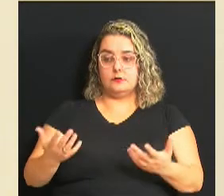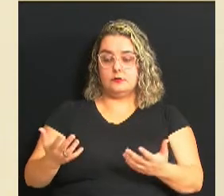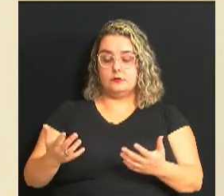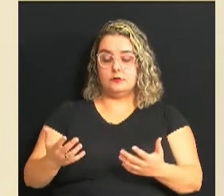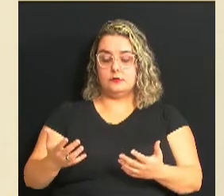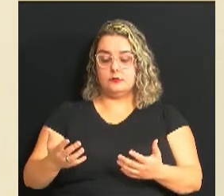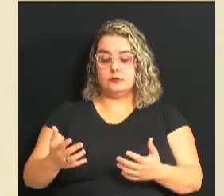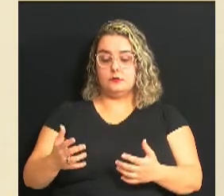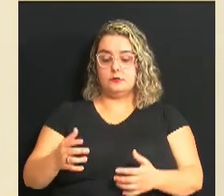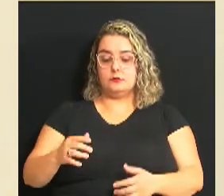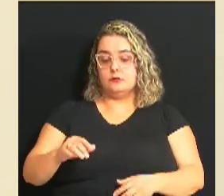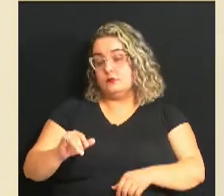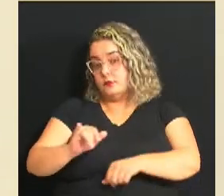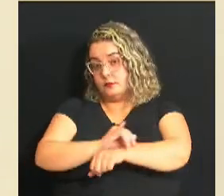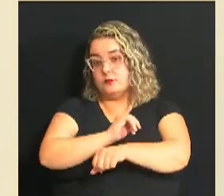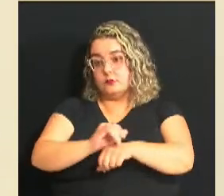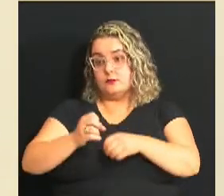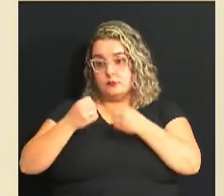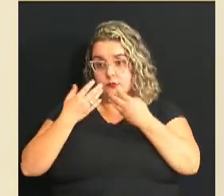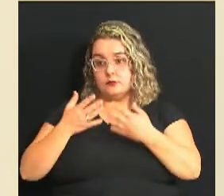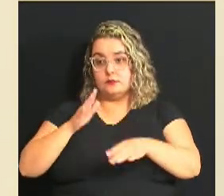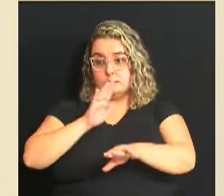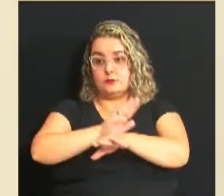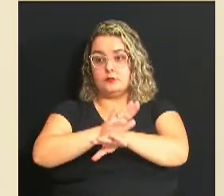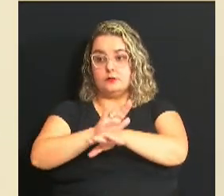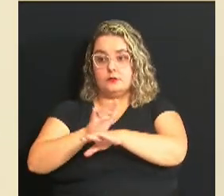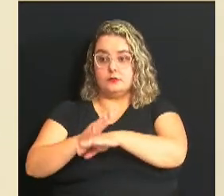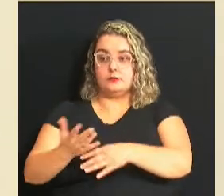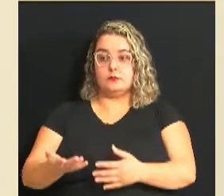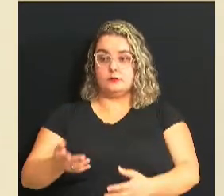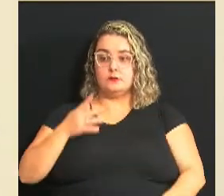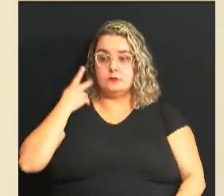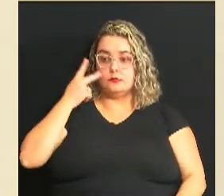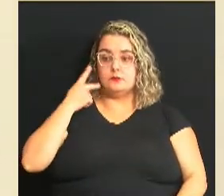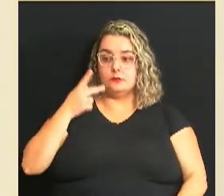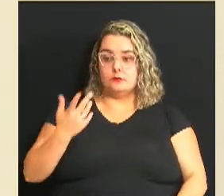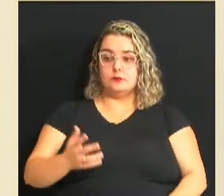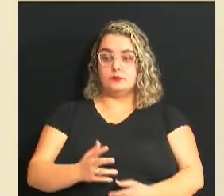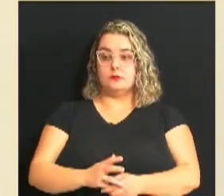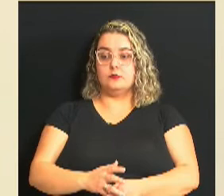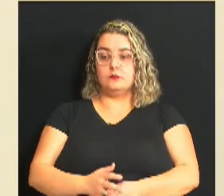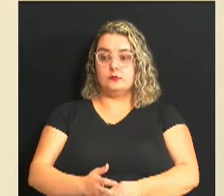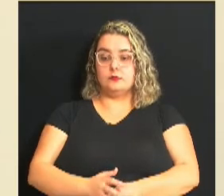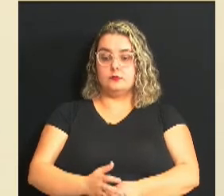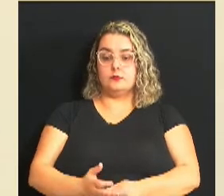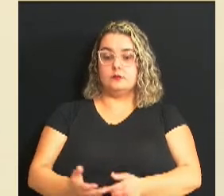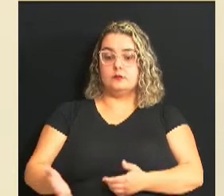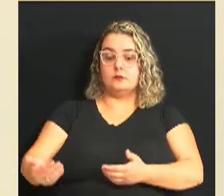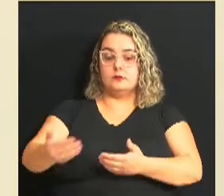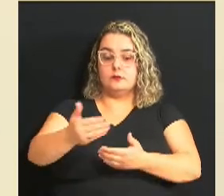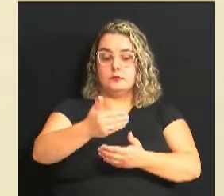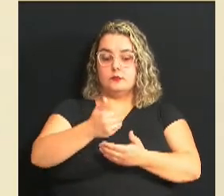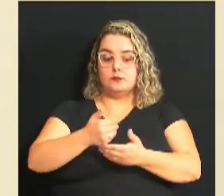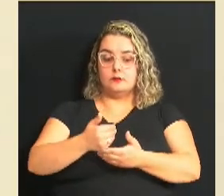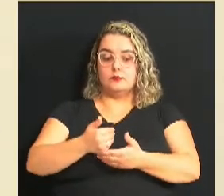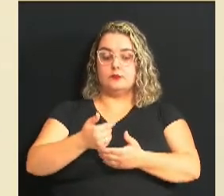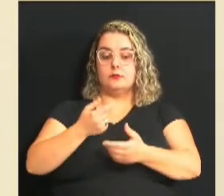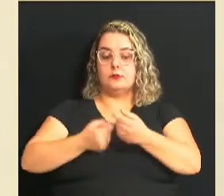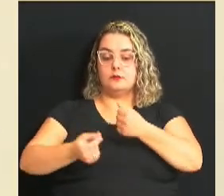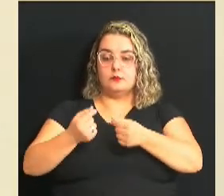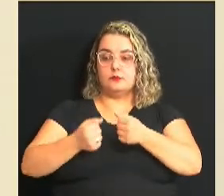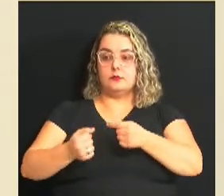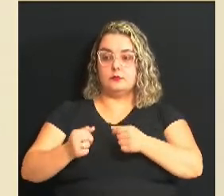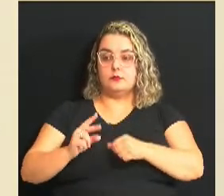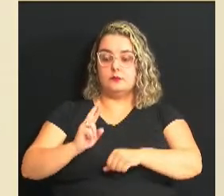para poder ajudar, né, os vereadores a captarem, a buscarem esses recursos, para quem